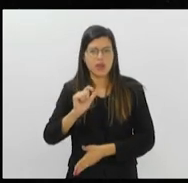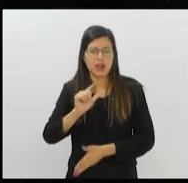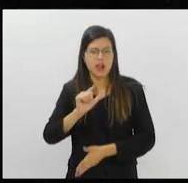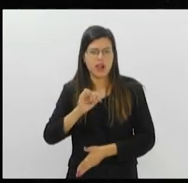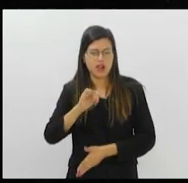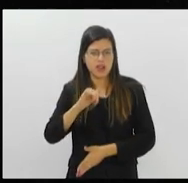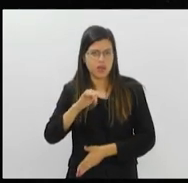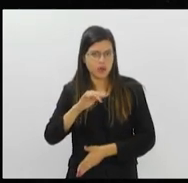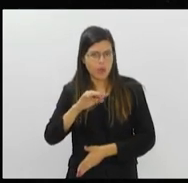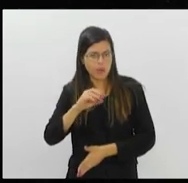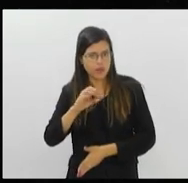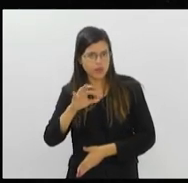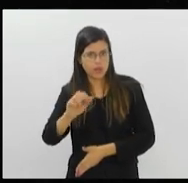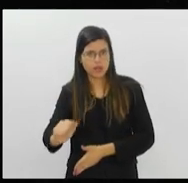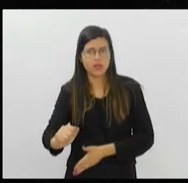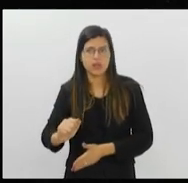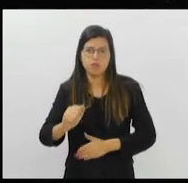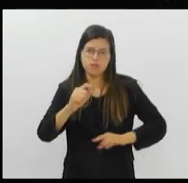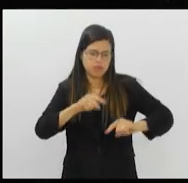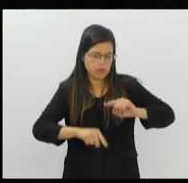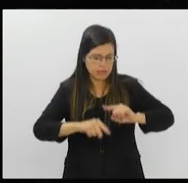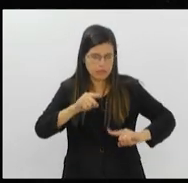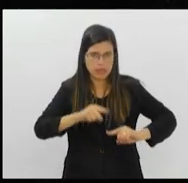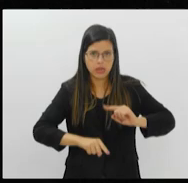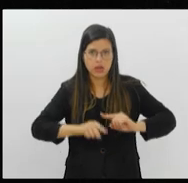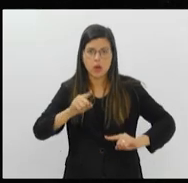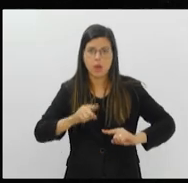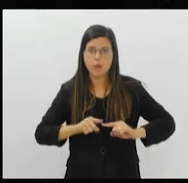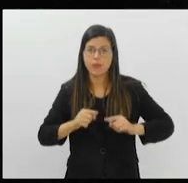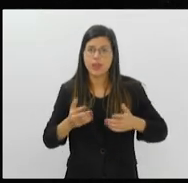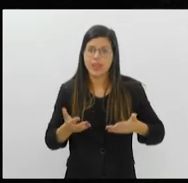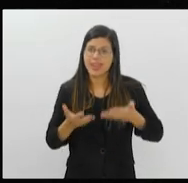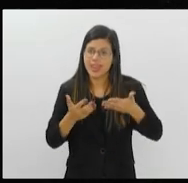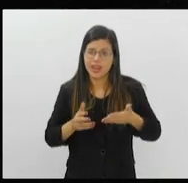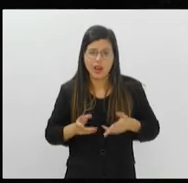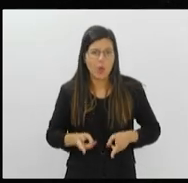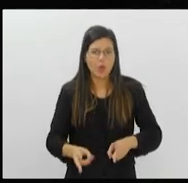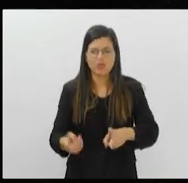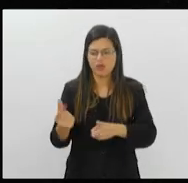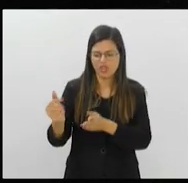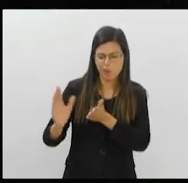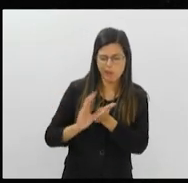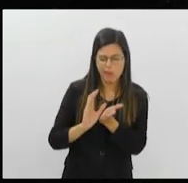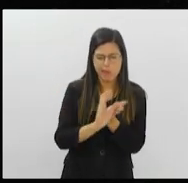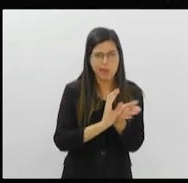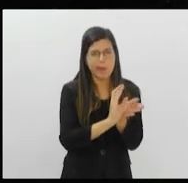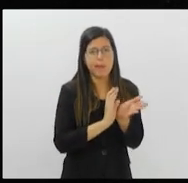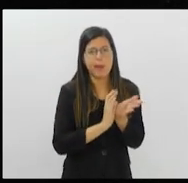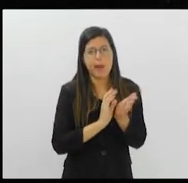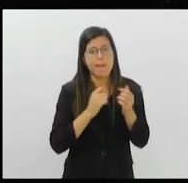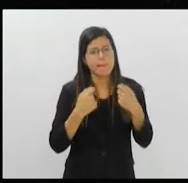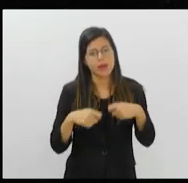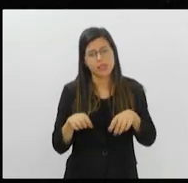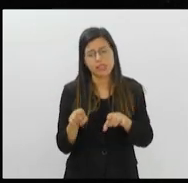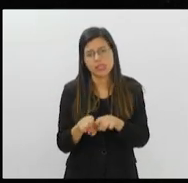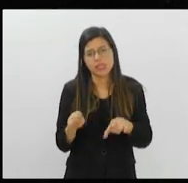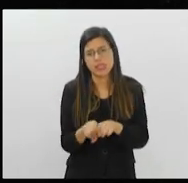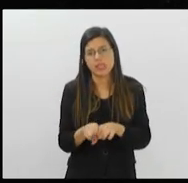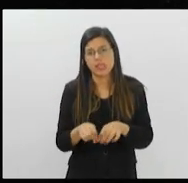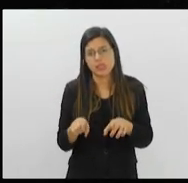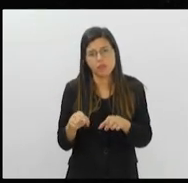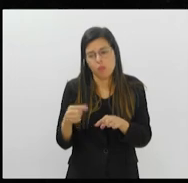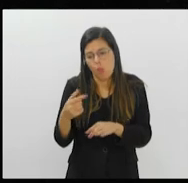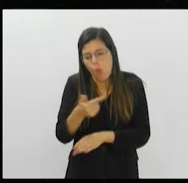produtos e você quer manter a receita, você tem que subir a alíquota nos outros.